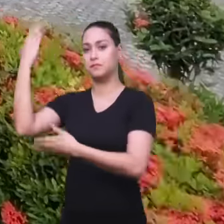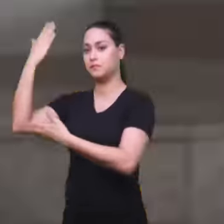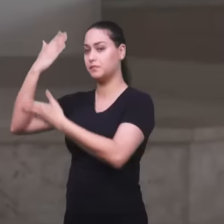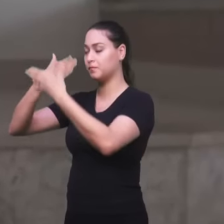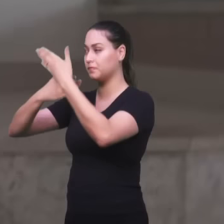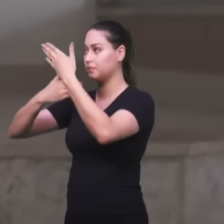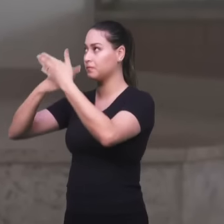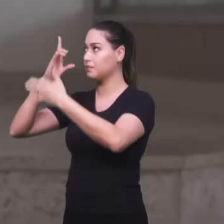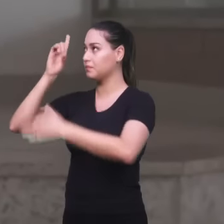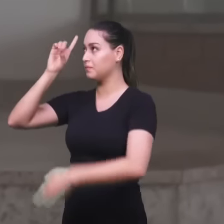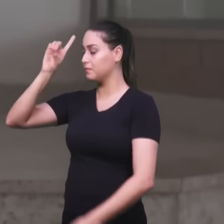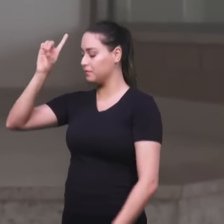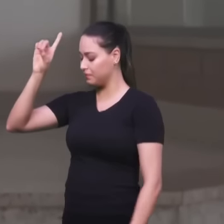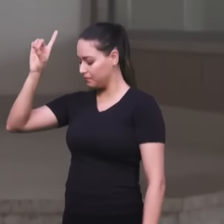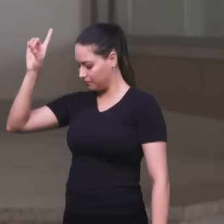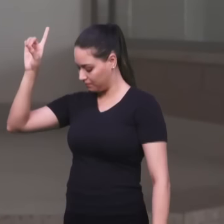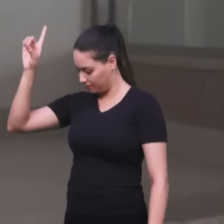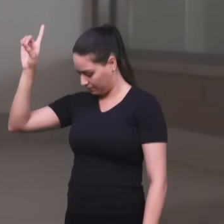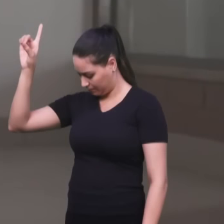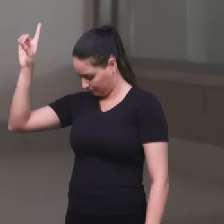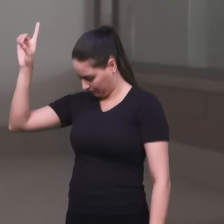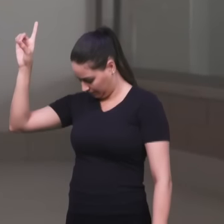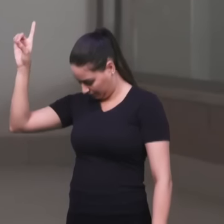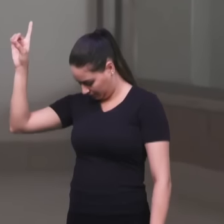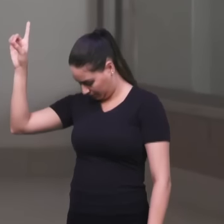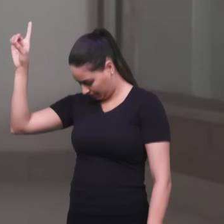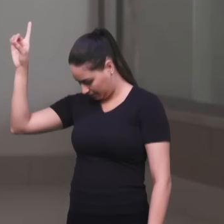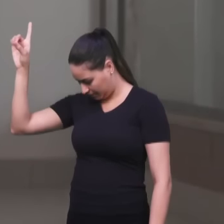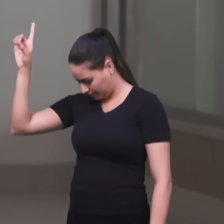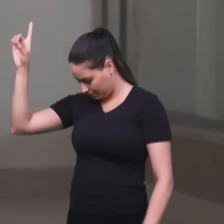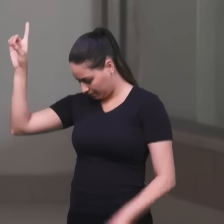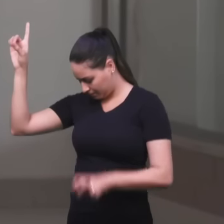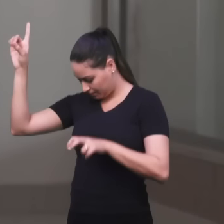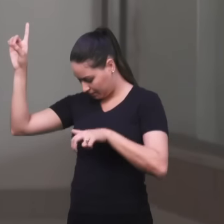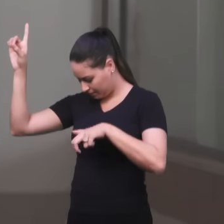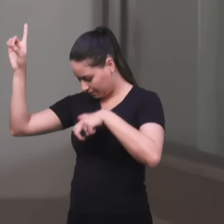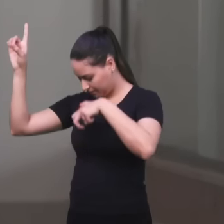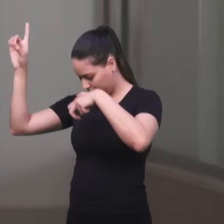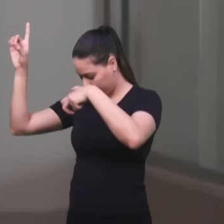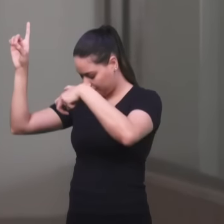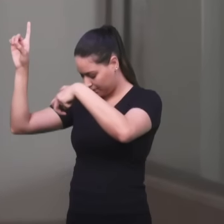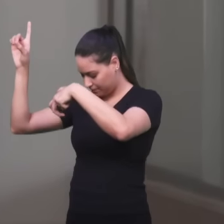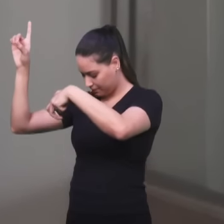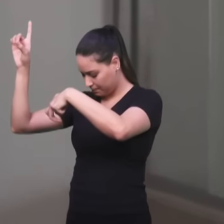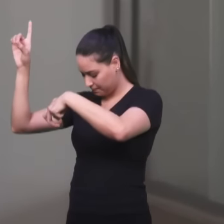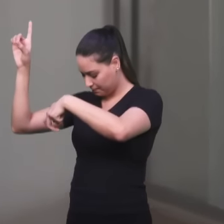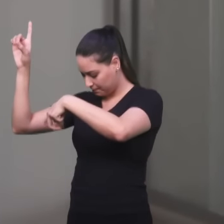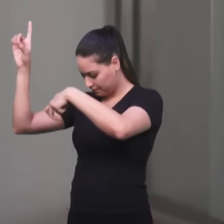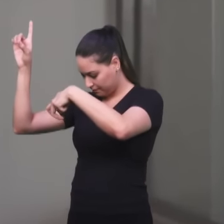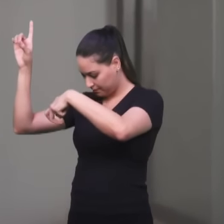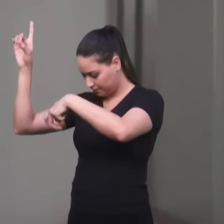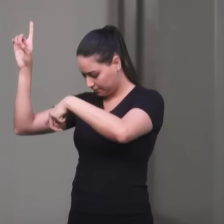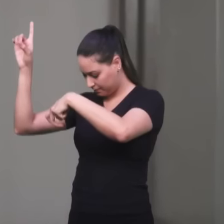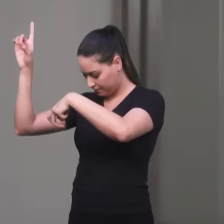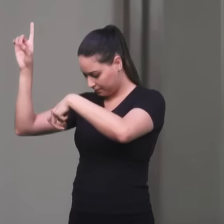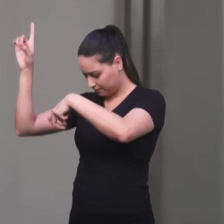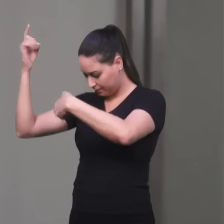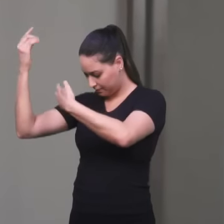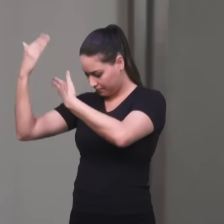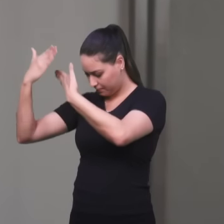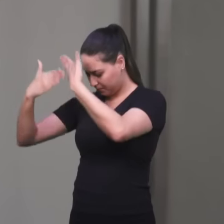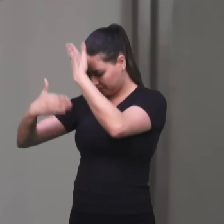Já te dei a cruz da minha esposa Já